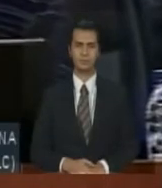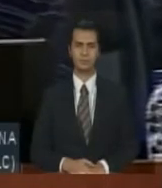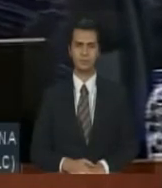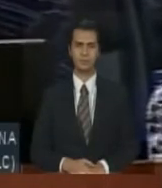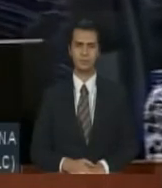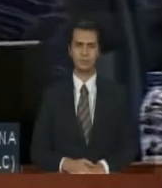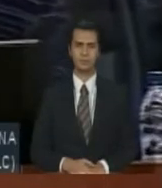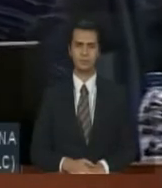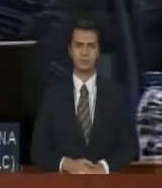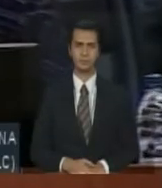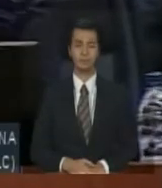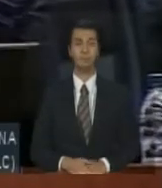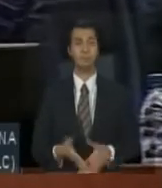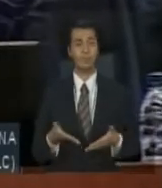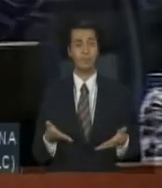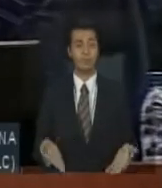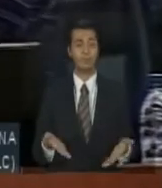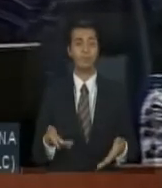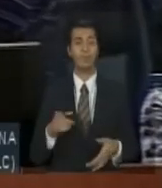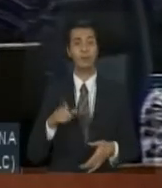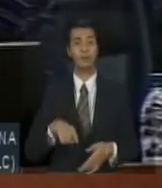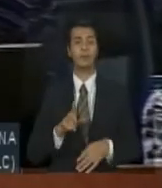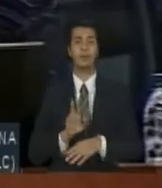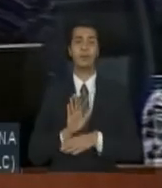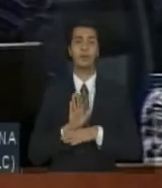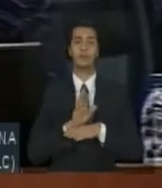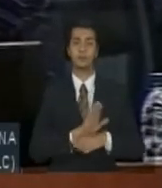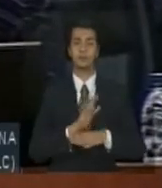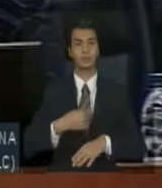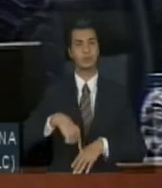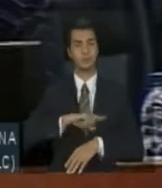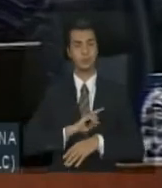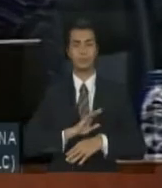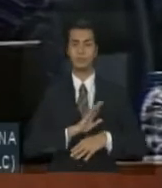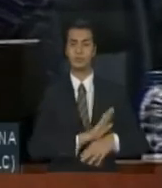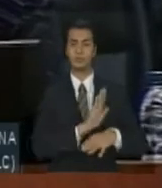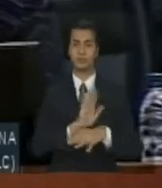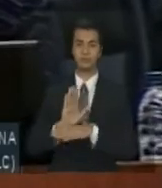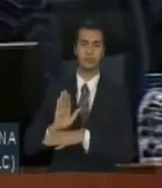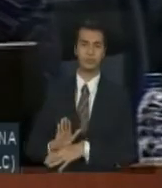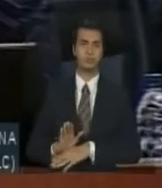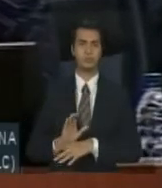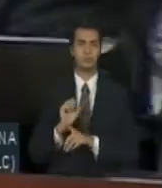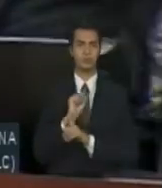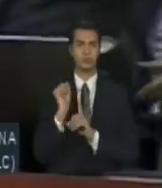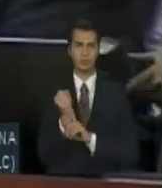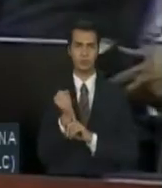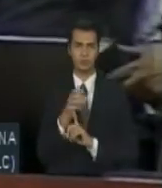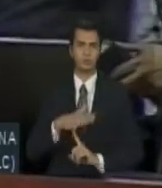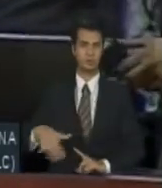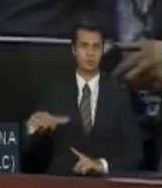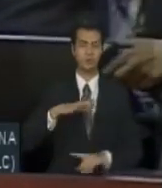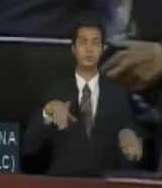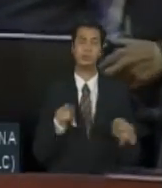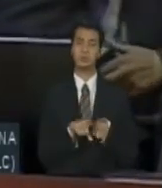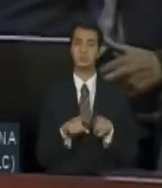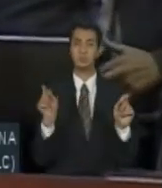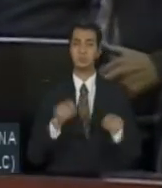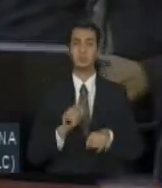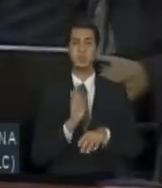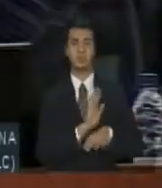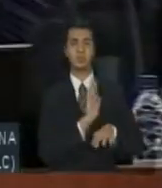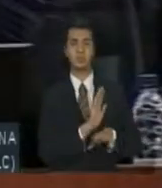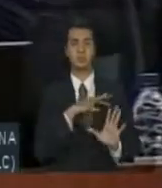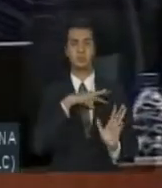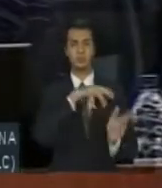contribuições que podemos oferecer, não só às nossas sociedades, mas ao mundo, nesta